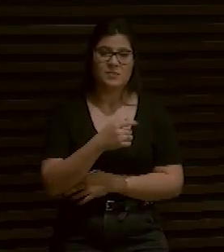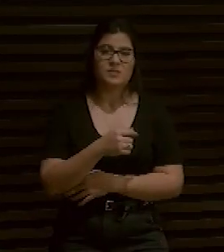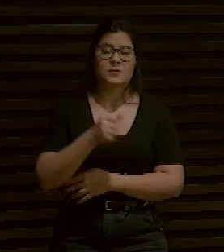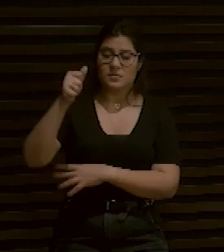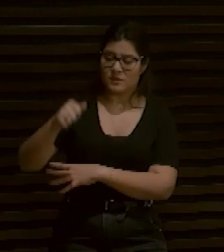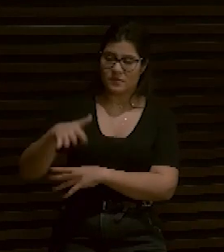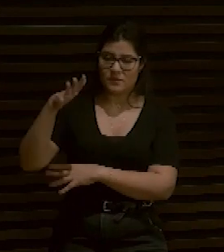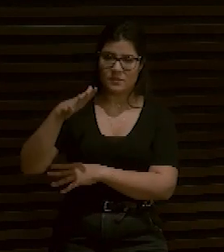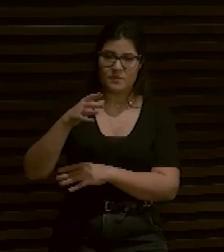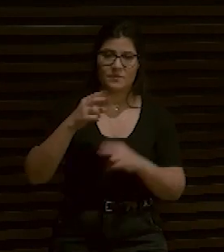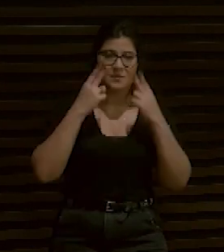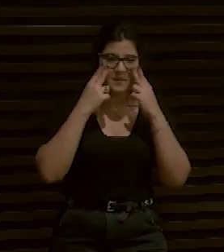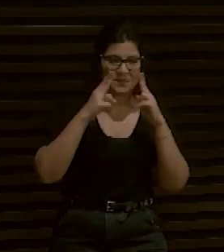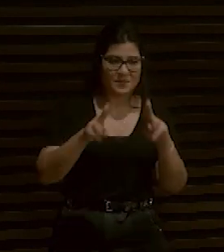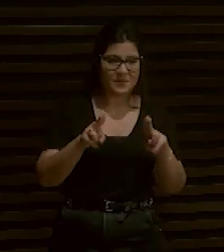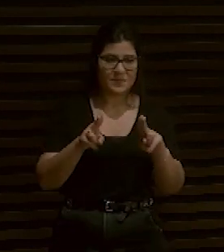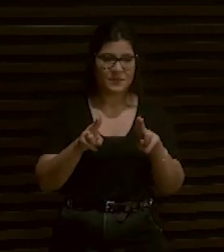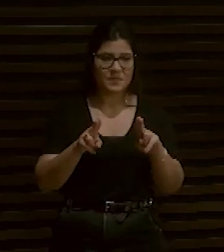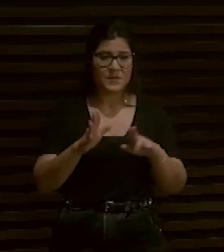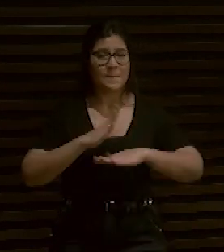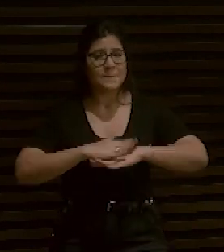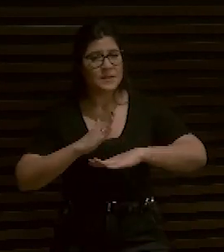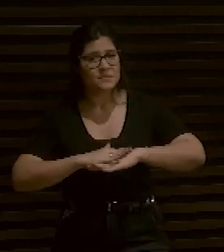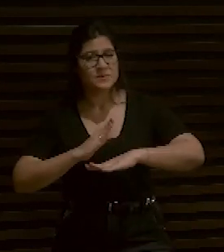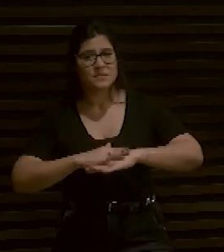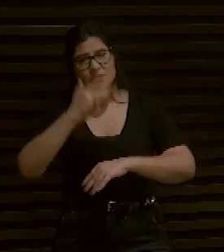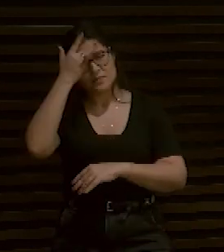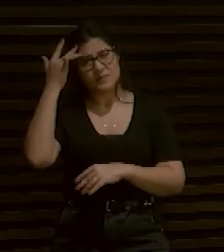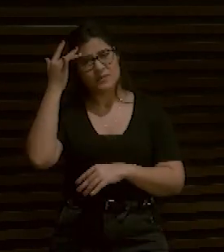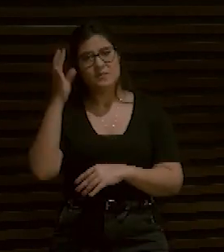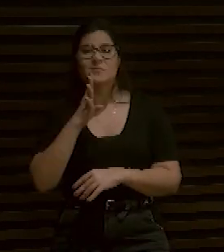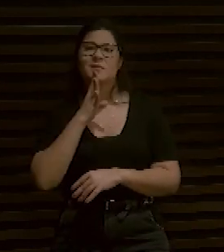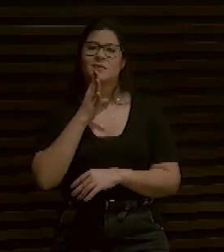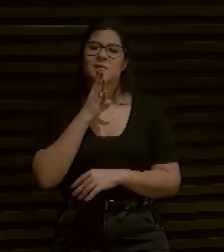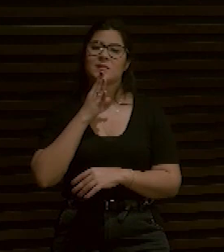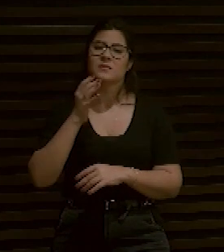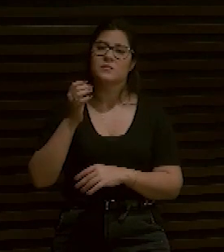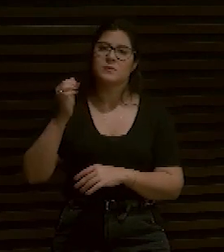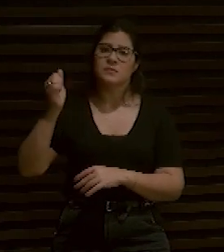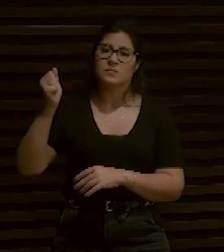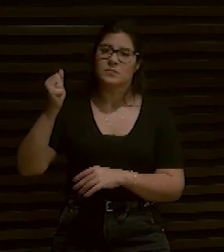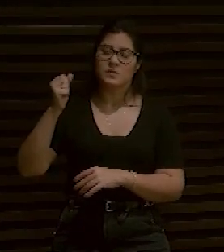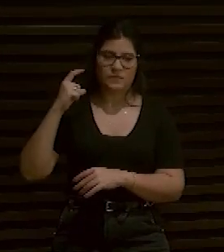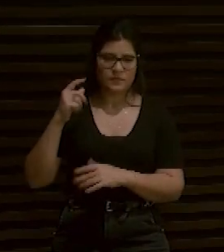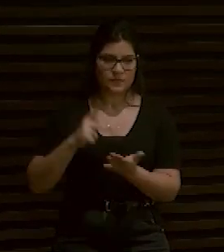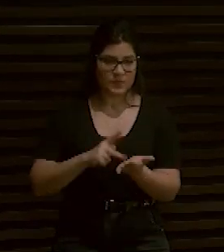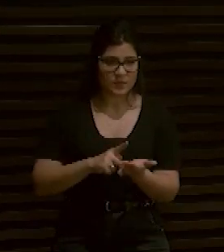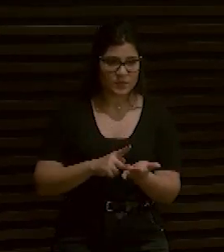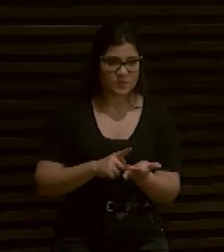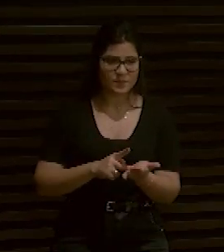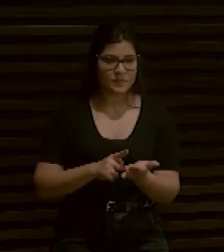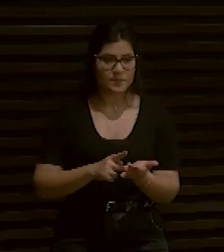refletir essa luz, para que mais e mais pessoas cheguem ao conhecimento da verdade. Eu louvo ao Senhor pela